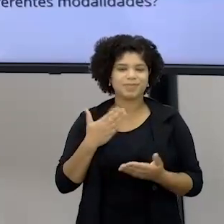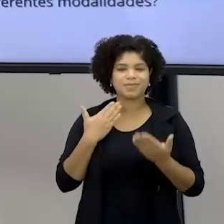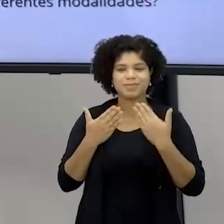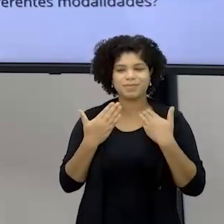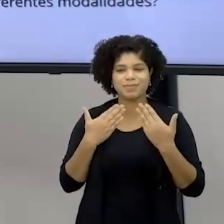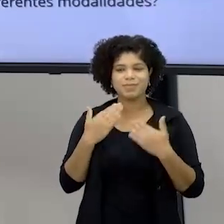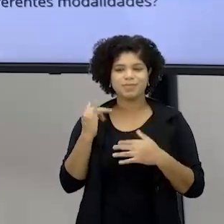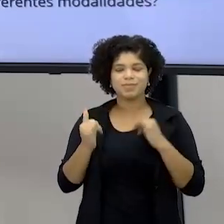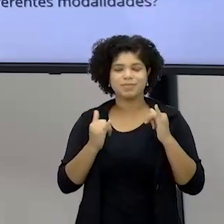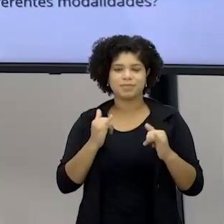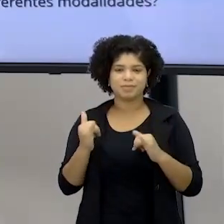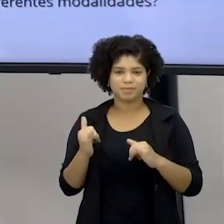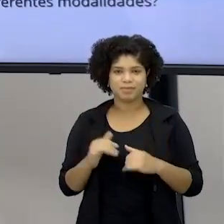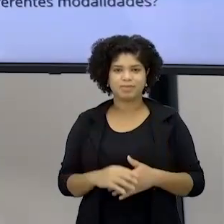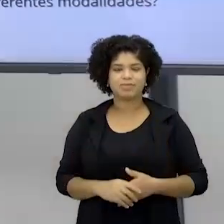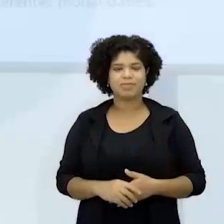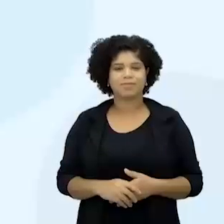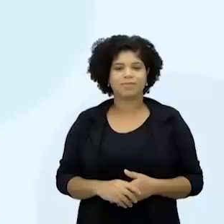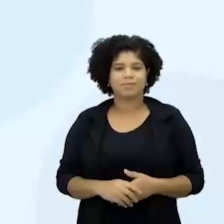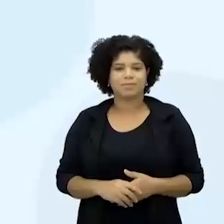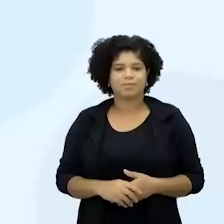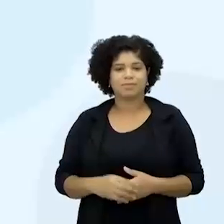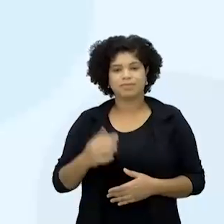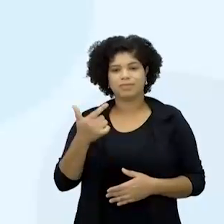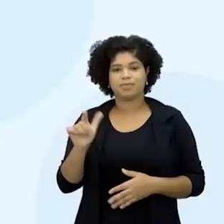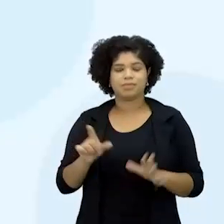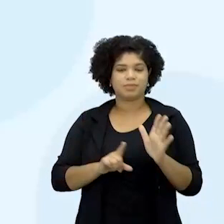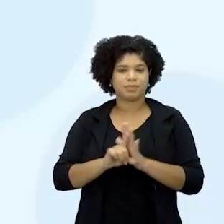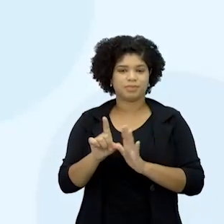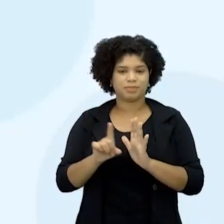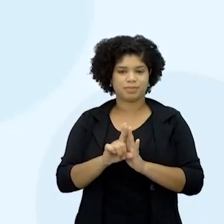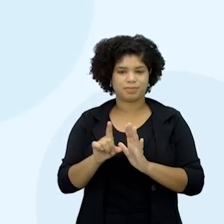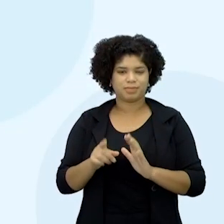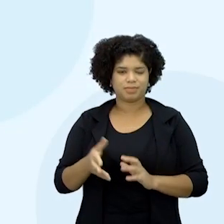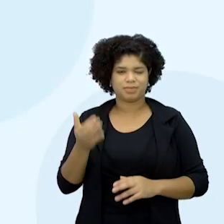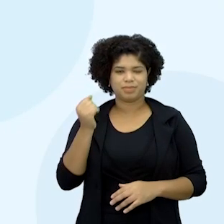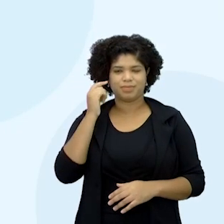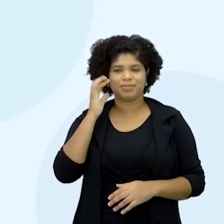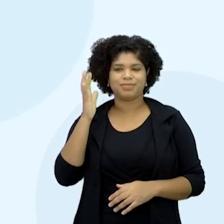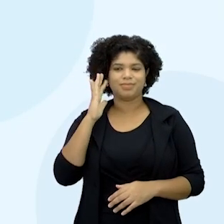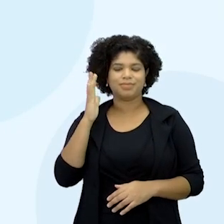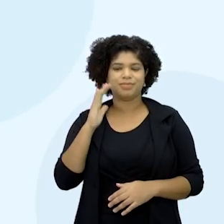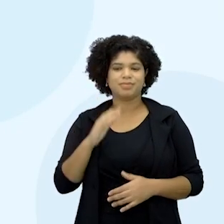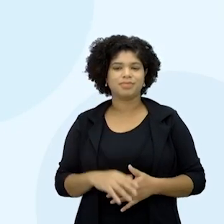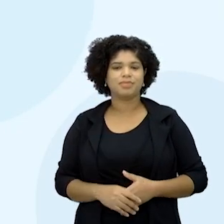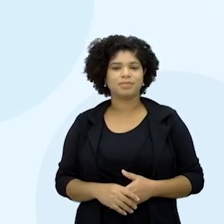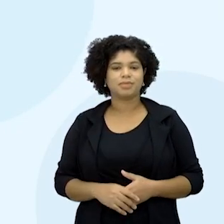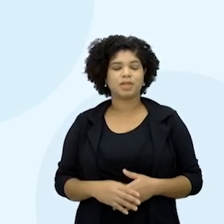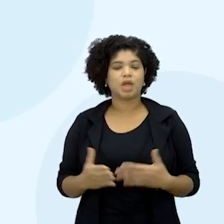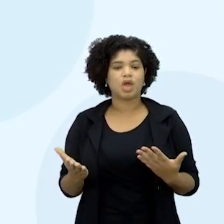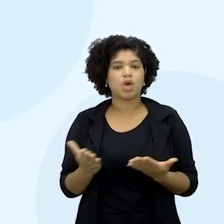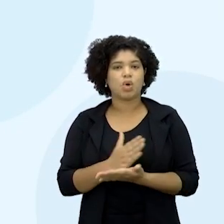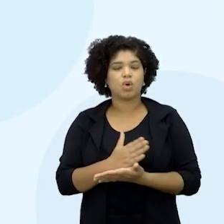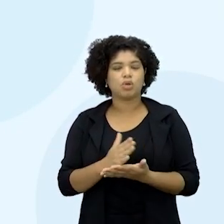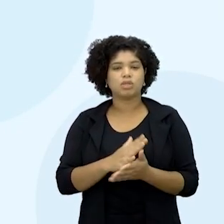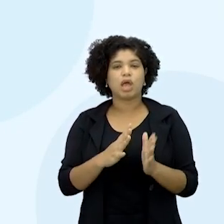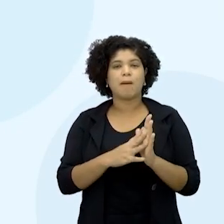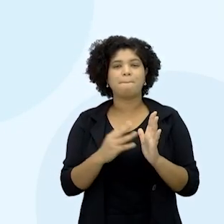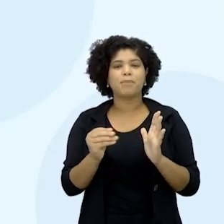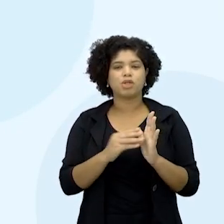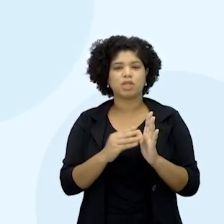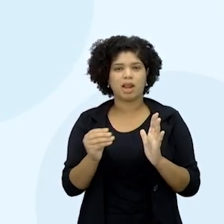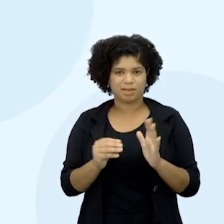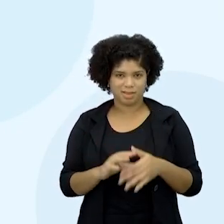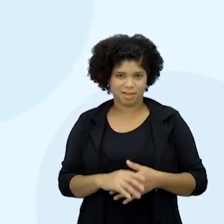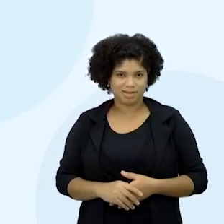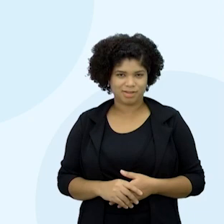que eu falaria na roda, ok? Outra pergunta norteadora, vamos lá. Por que algumas modalidades têm mais